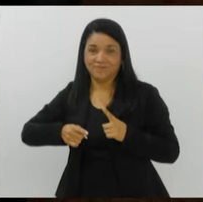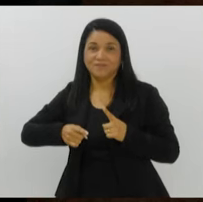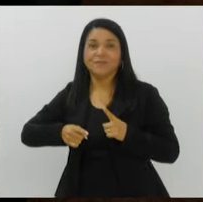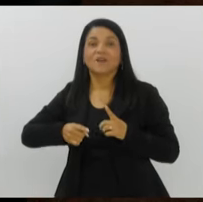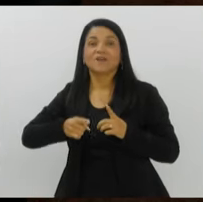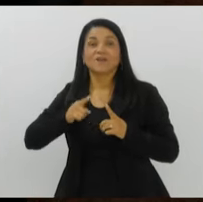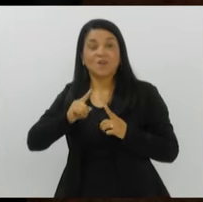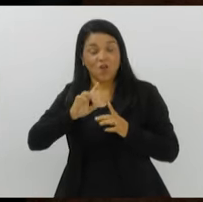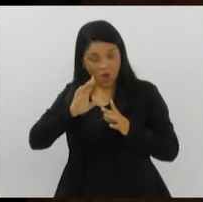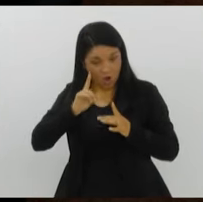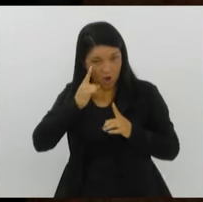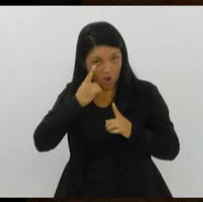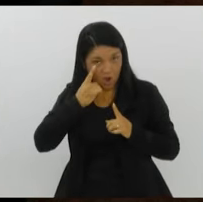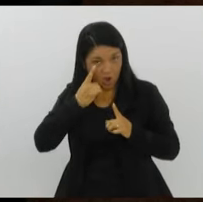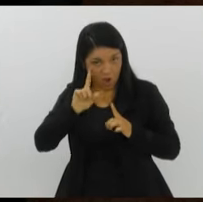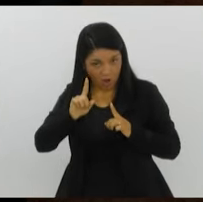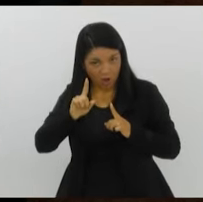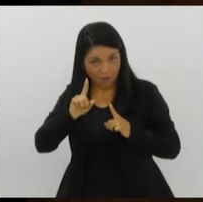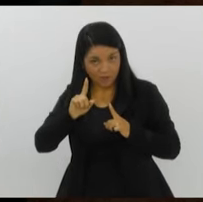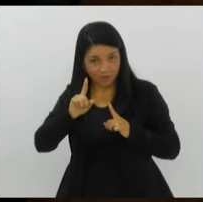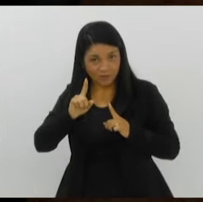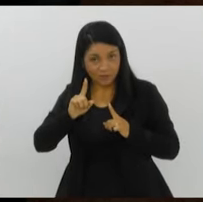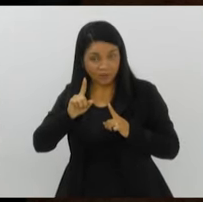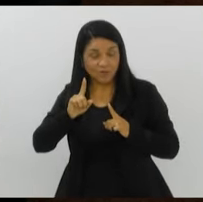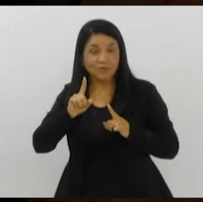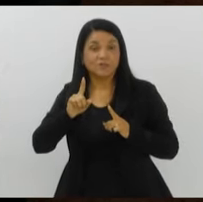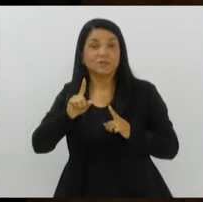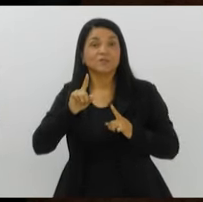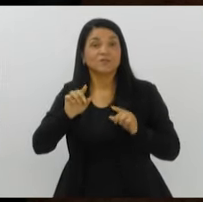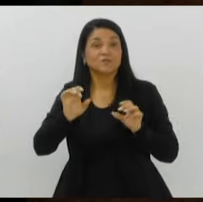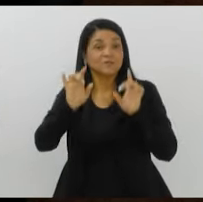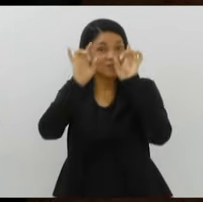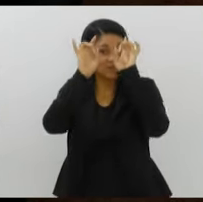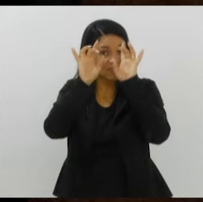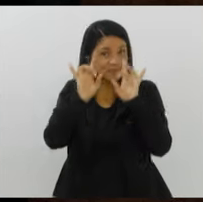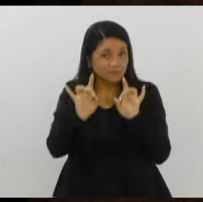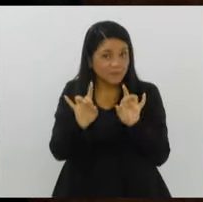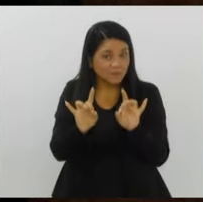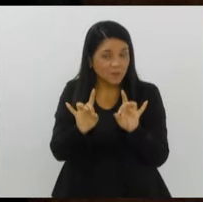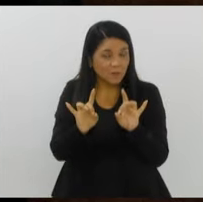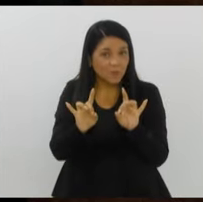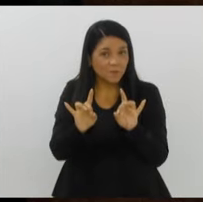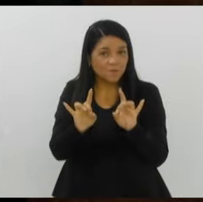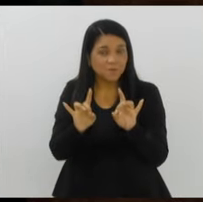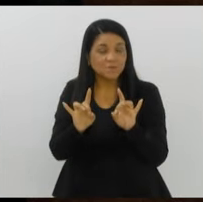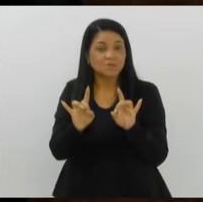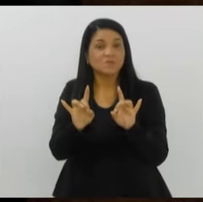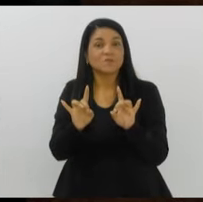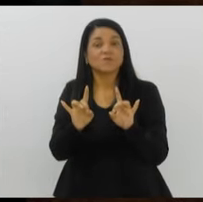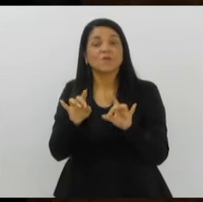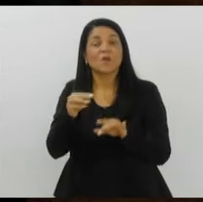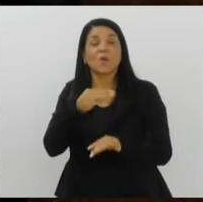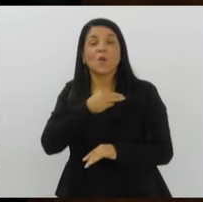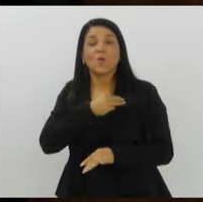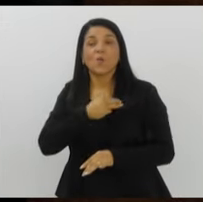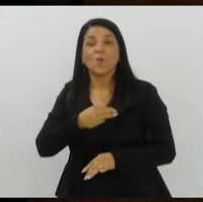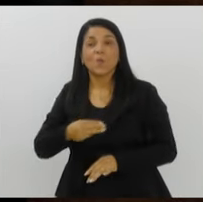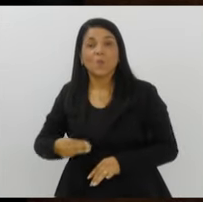olha aí, salvo nos casos excepcionais, Mas o ministro, senhora